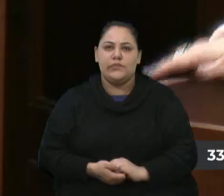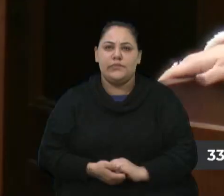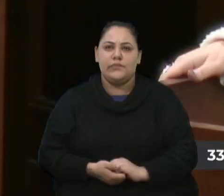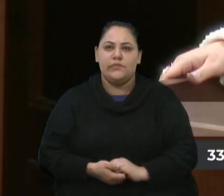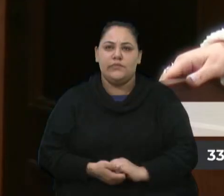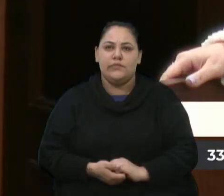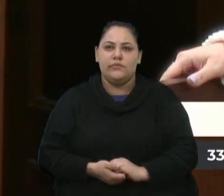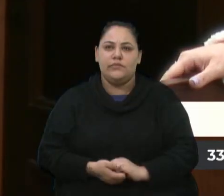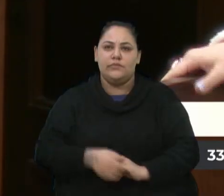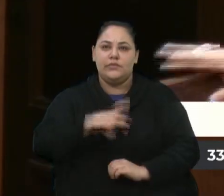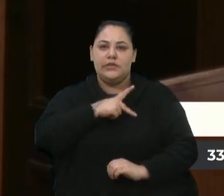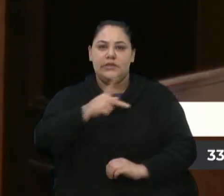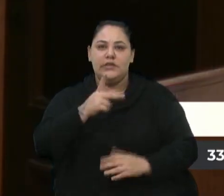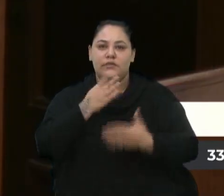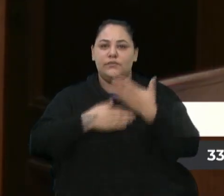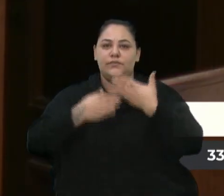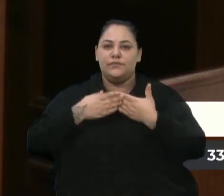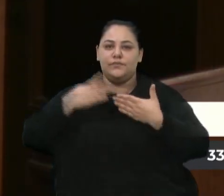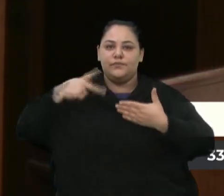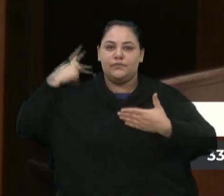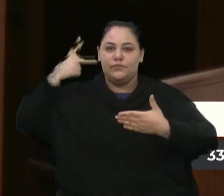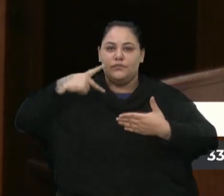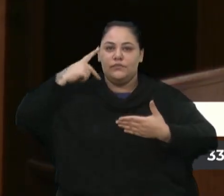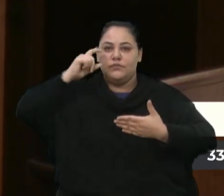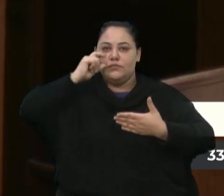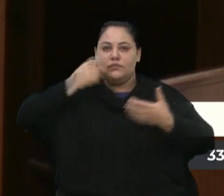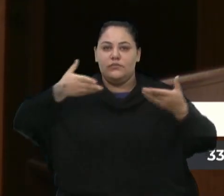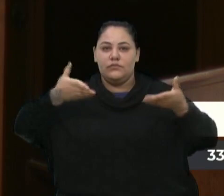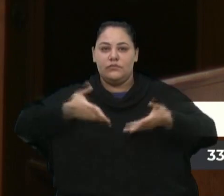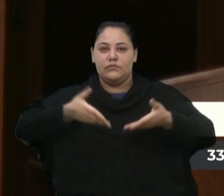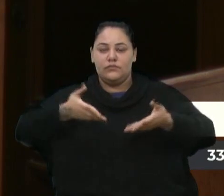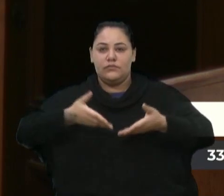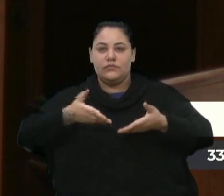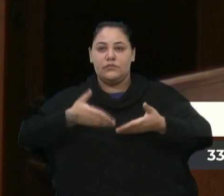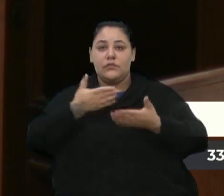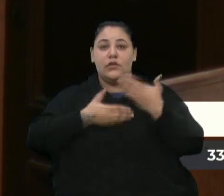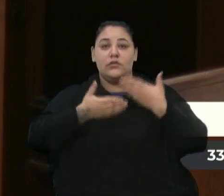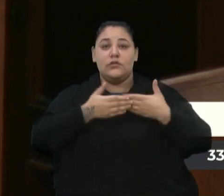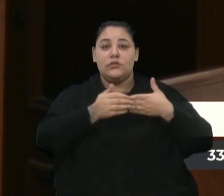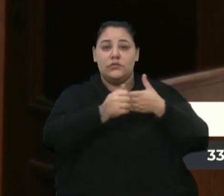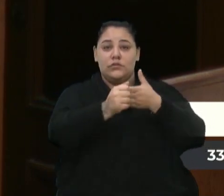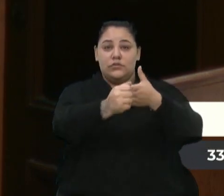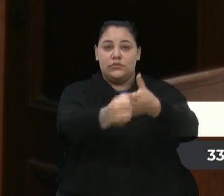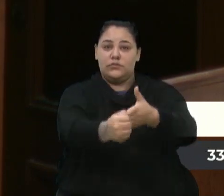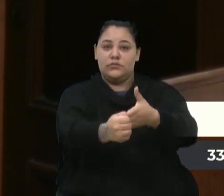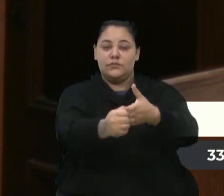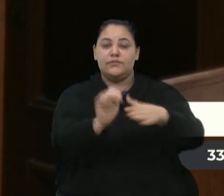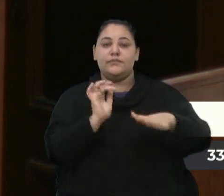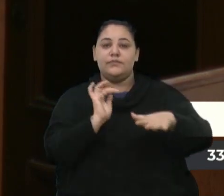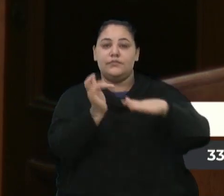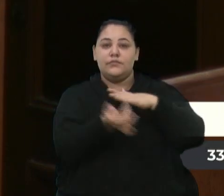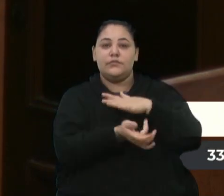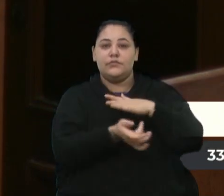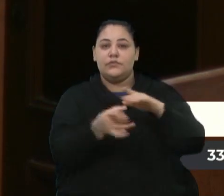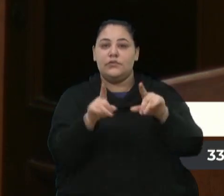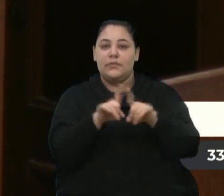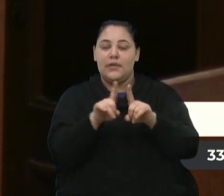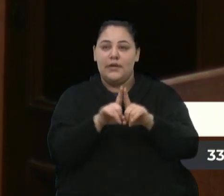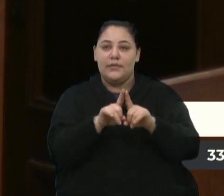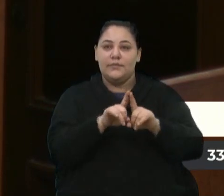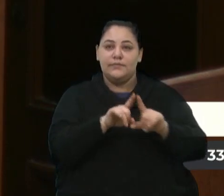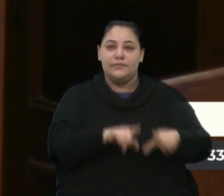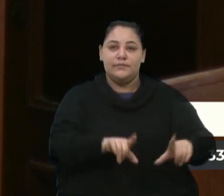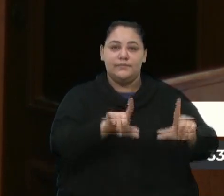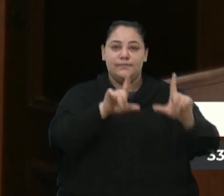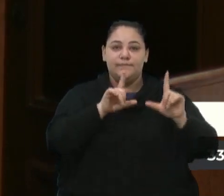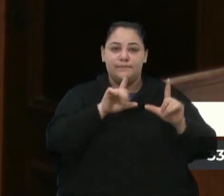Senhor presidente, nobres pares, colegas vereadores, a todos que nos acompanham através das redes sociais, dos canais oficiais